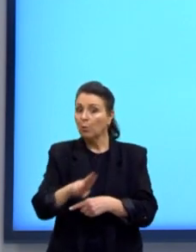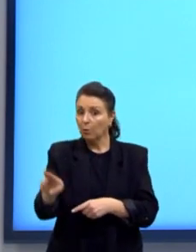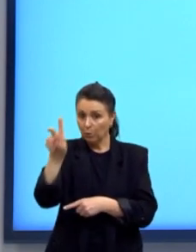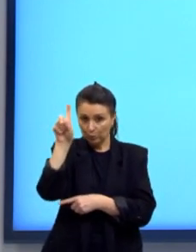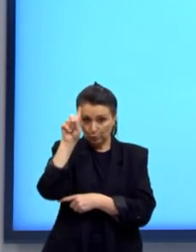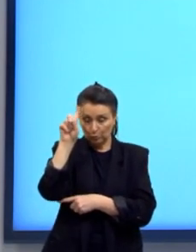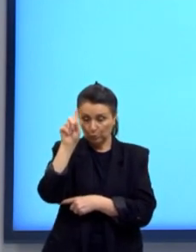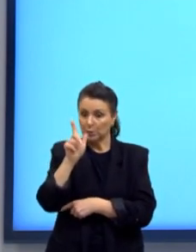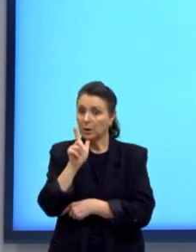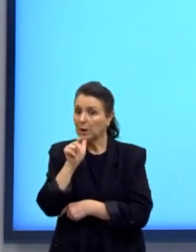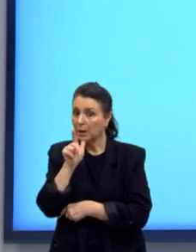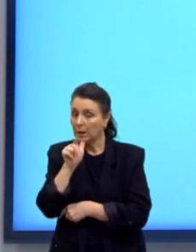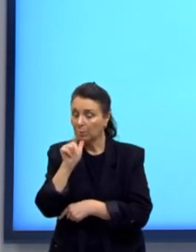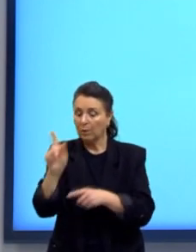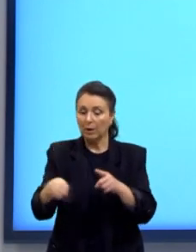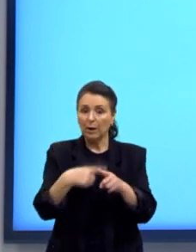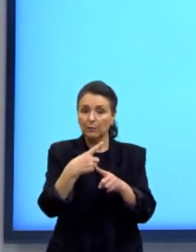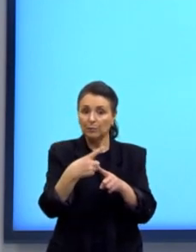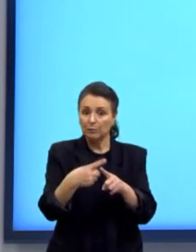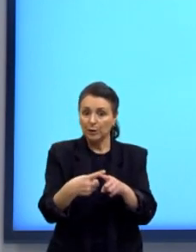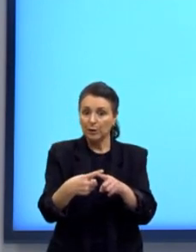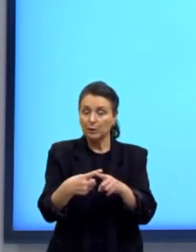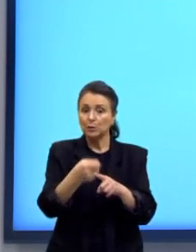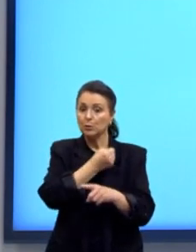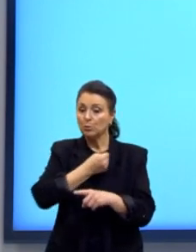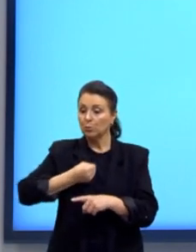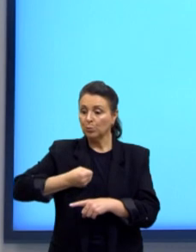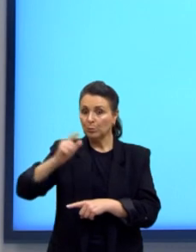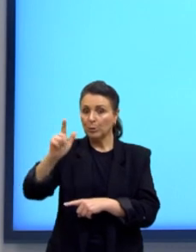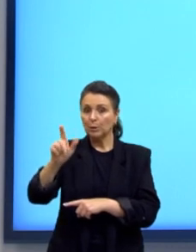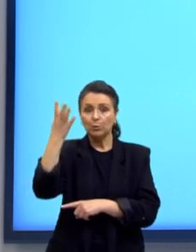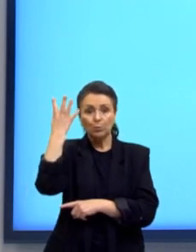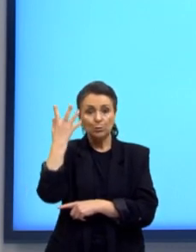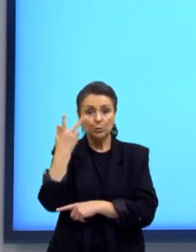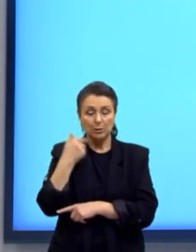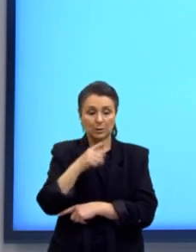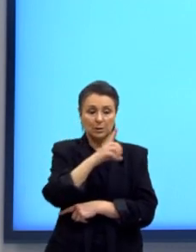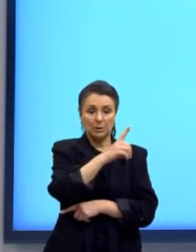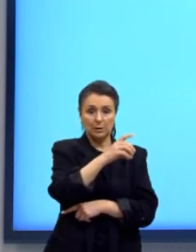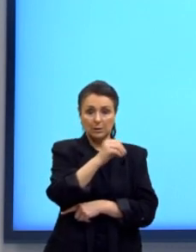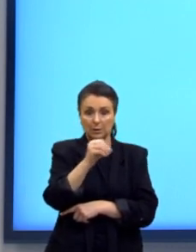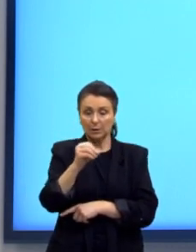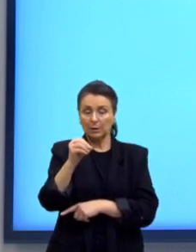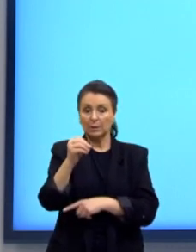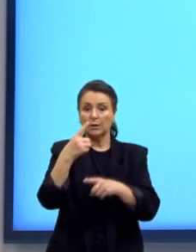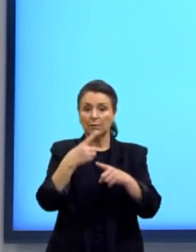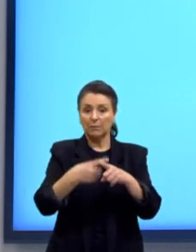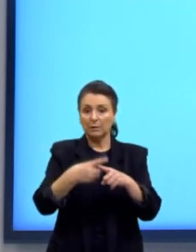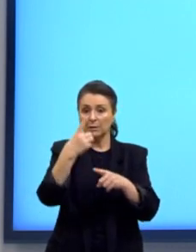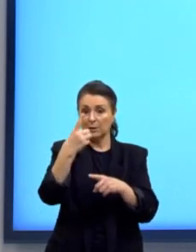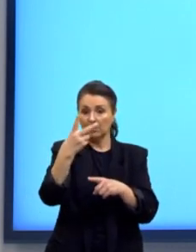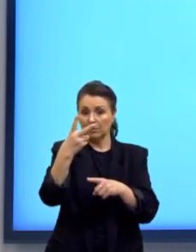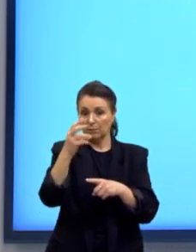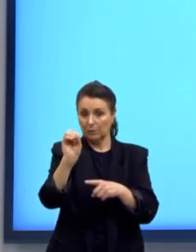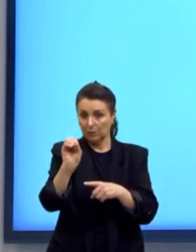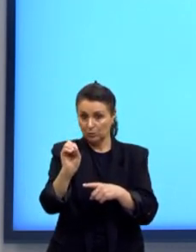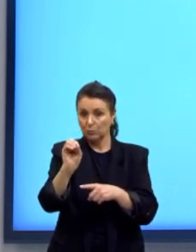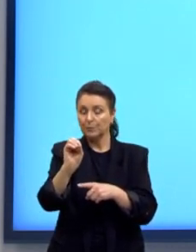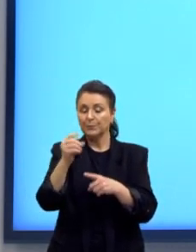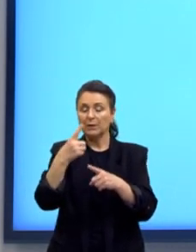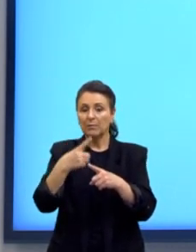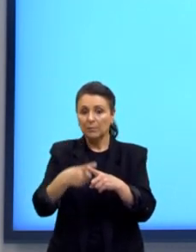por dia né vezes um número de dias então 100 habitantes vezes 120 litros de água